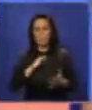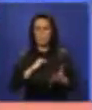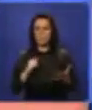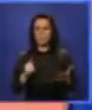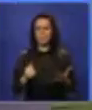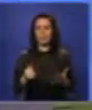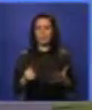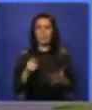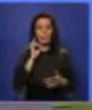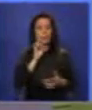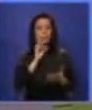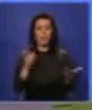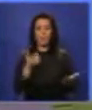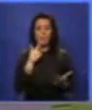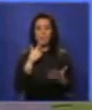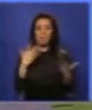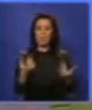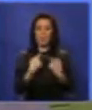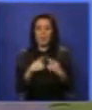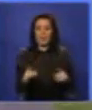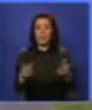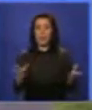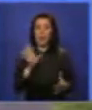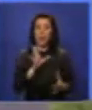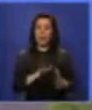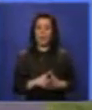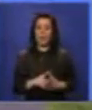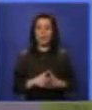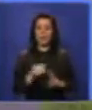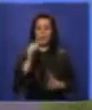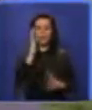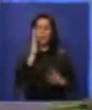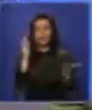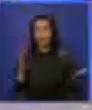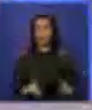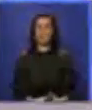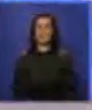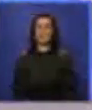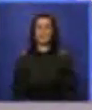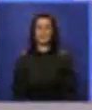é importante perceber a diferença. Olá! Olá, boa tarde.